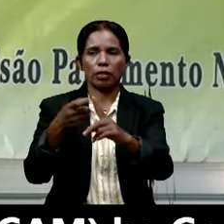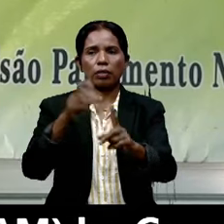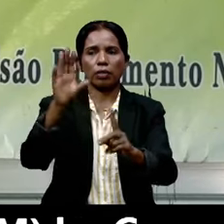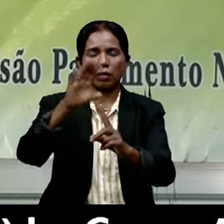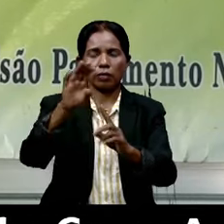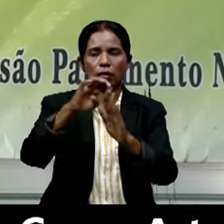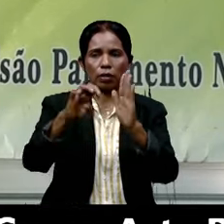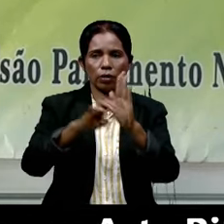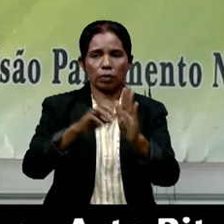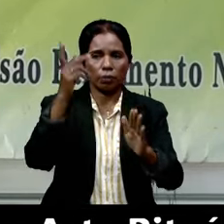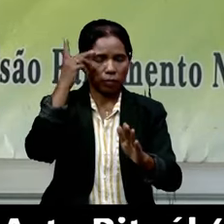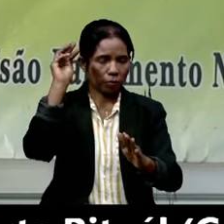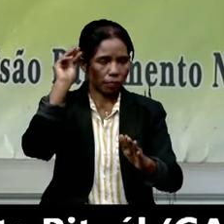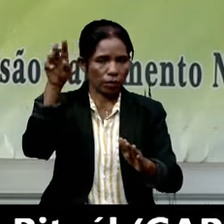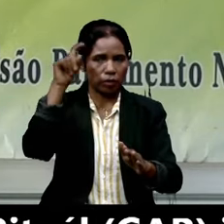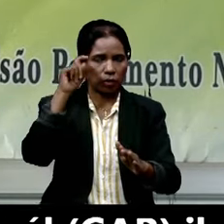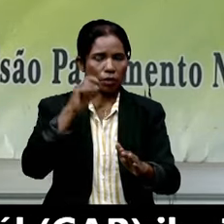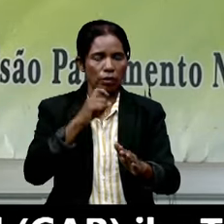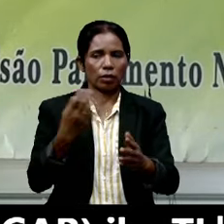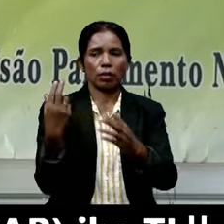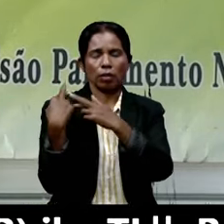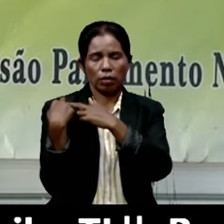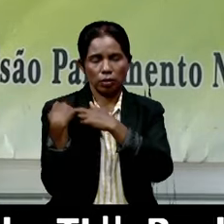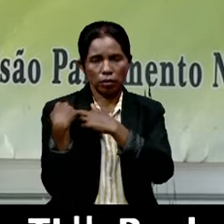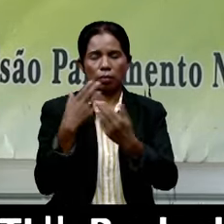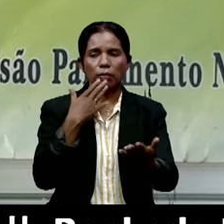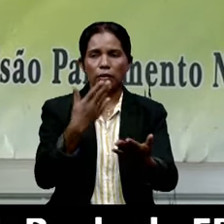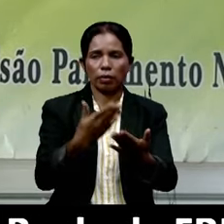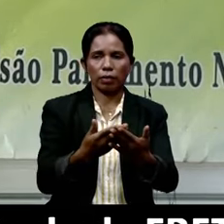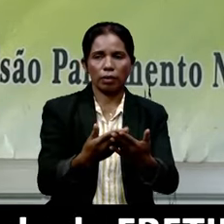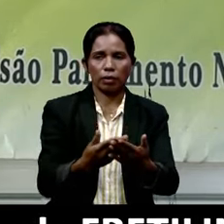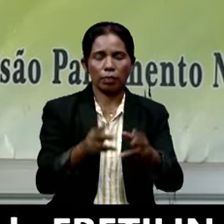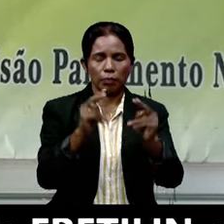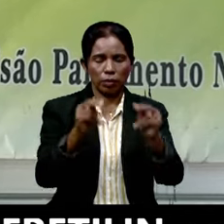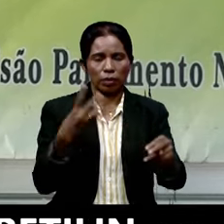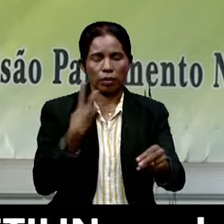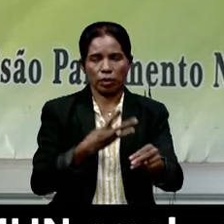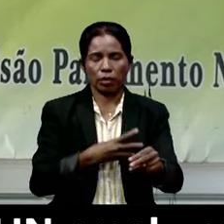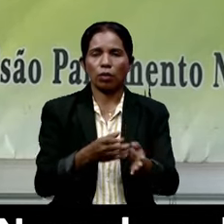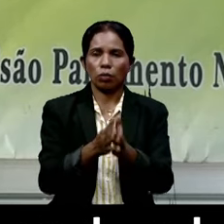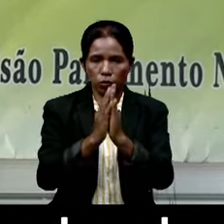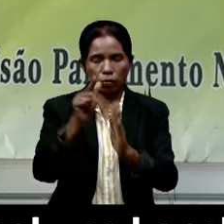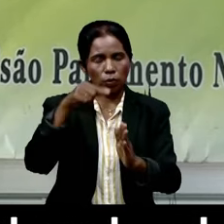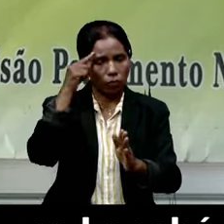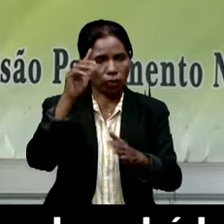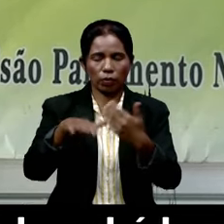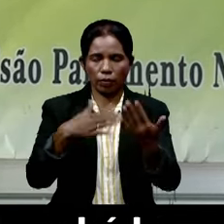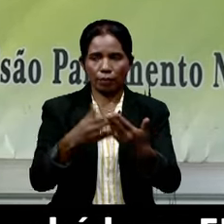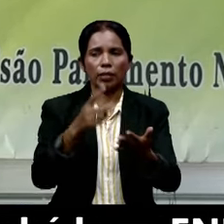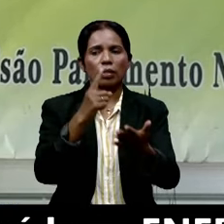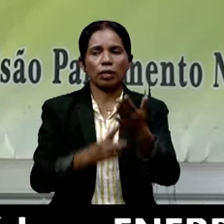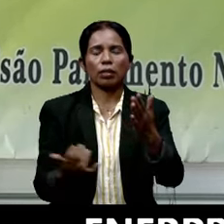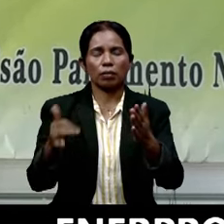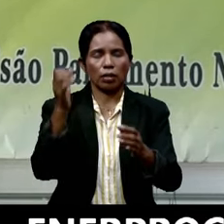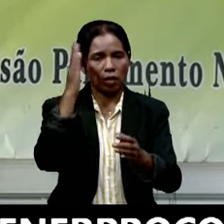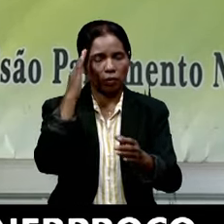o senhor primeiro-ministro Xanana Guzmão. Então, responsabilidade coletiva. Então, precisa Russo para o governo toma saída, mas que se arranunha